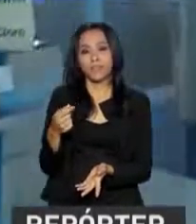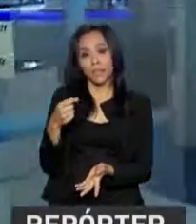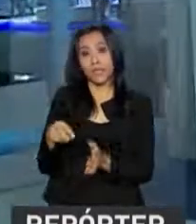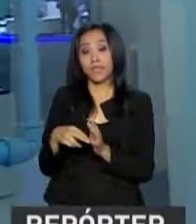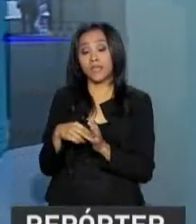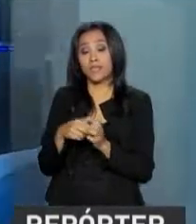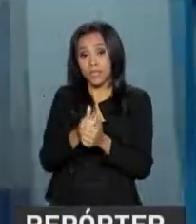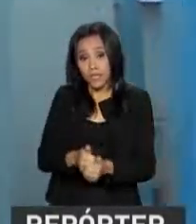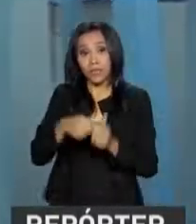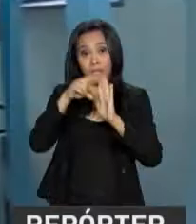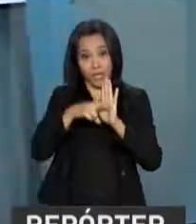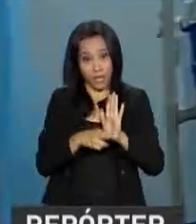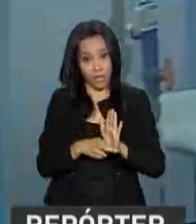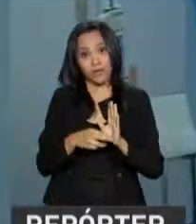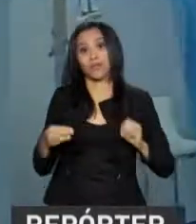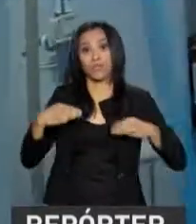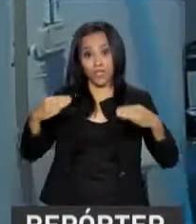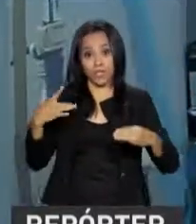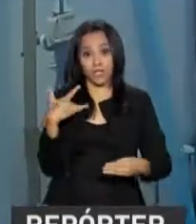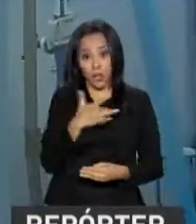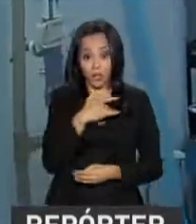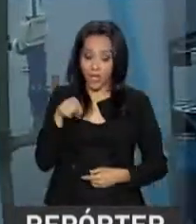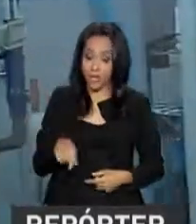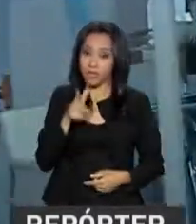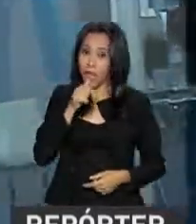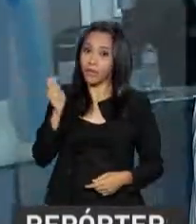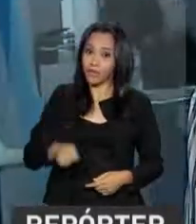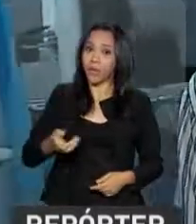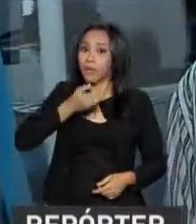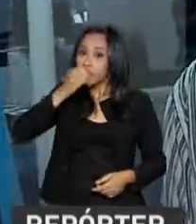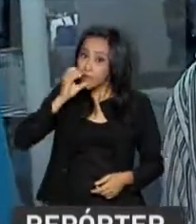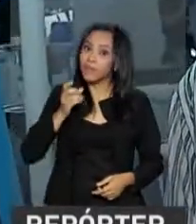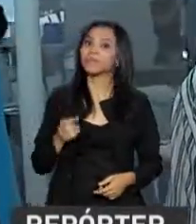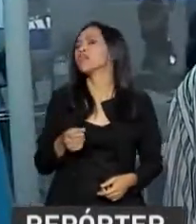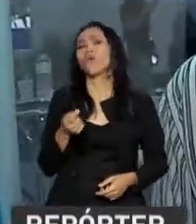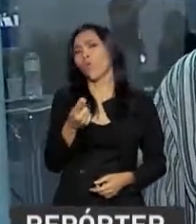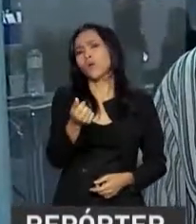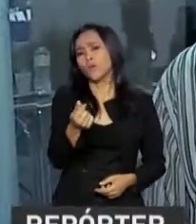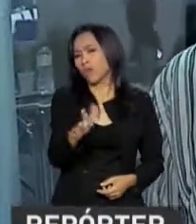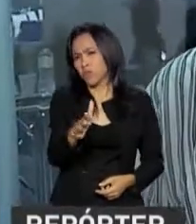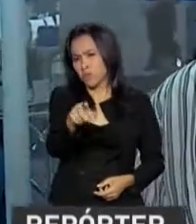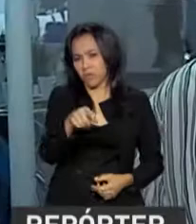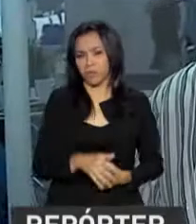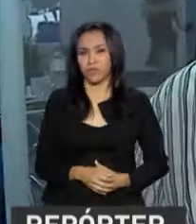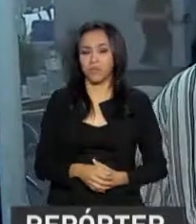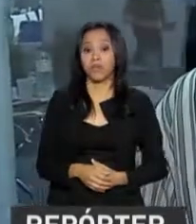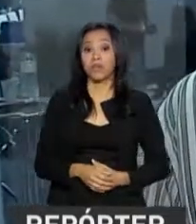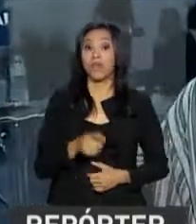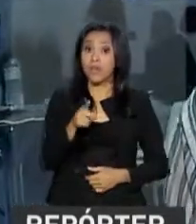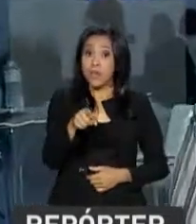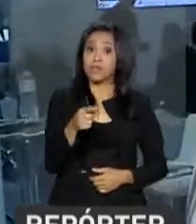2914 do ministério da saúde ou seja a água boa para beber água para beber e qual é o custo desse equipamento é light o equipamento está sendo